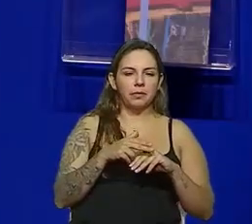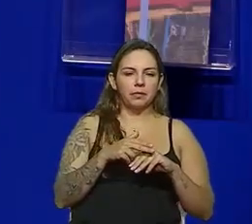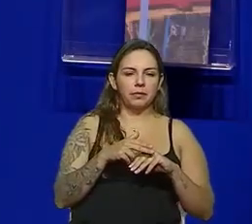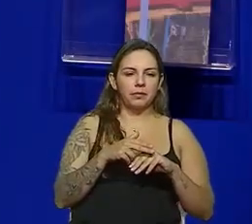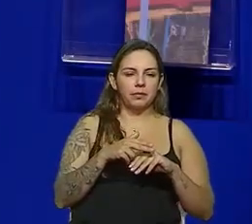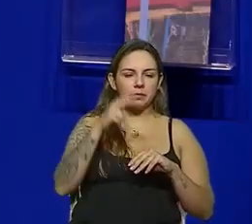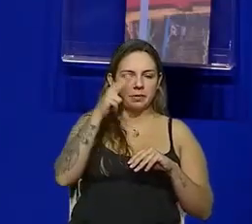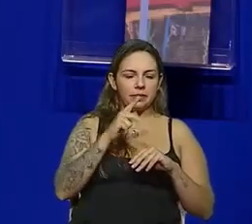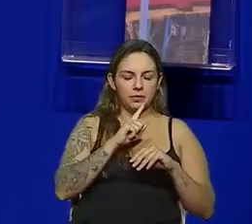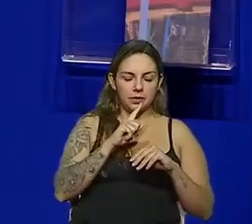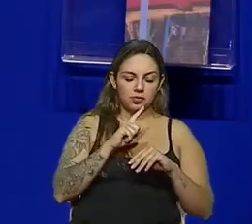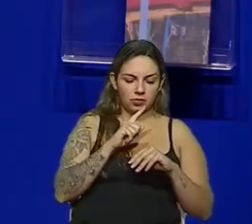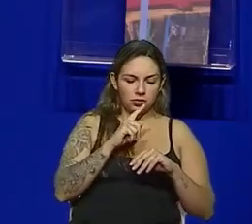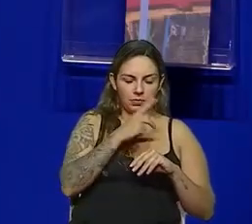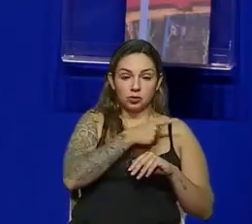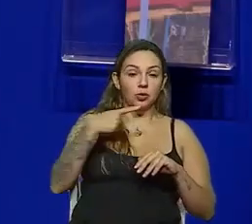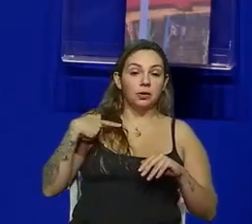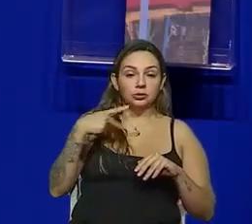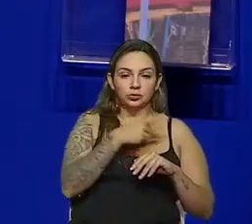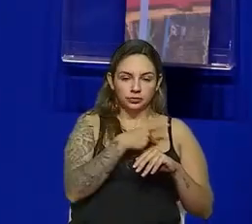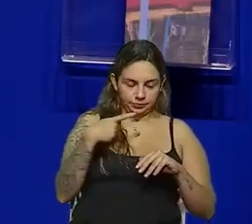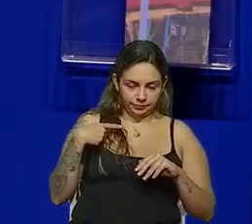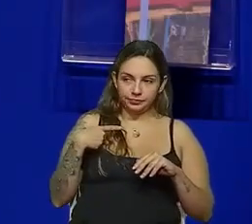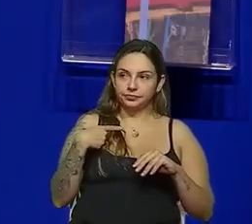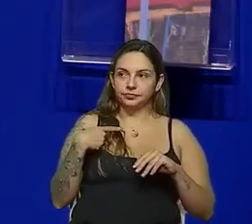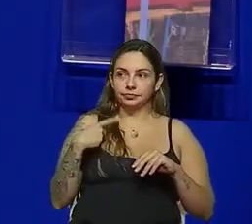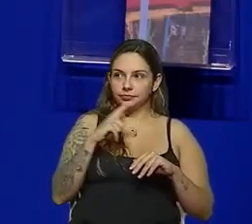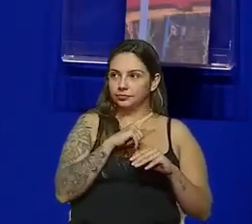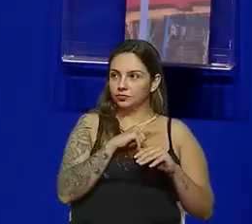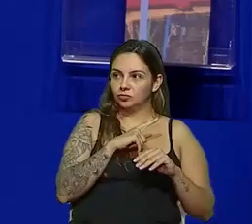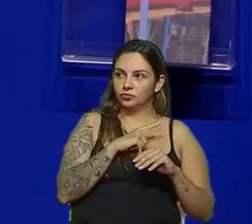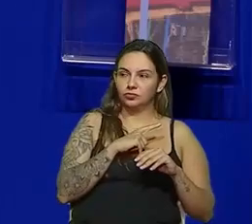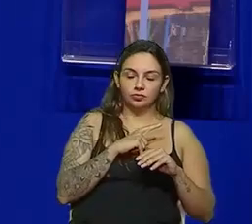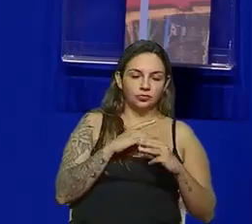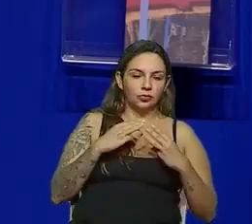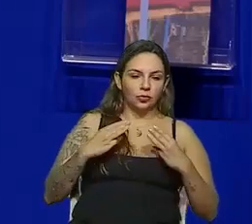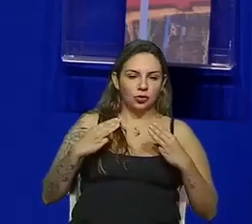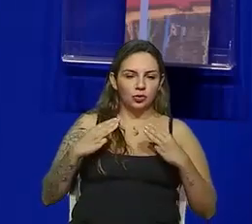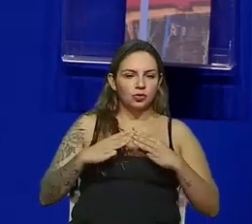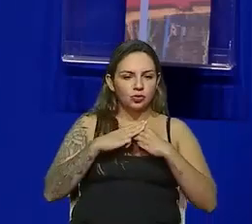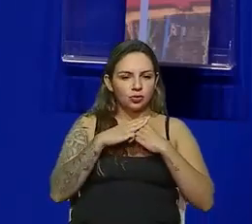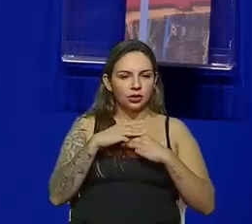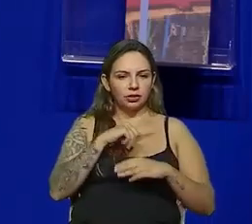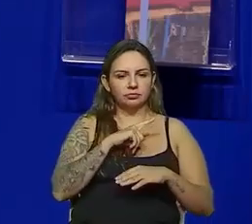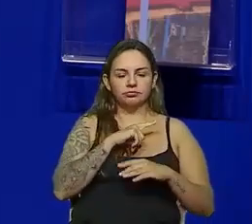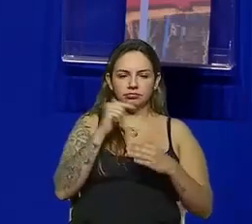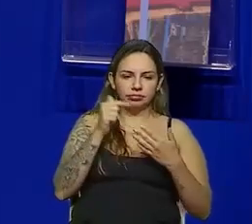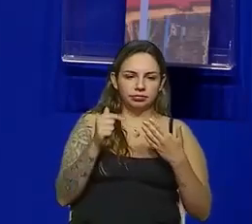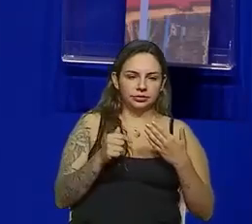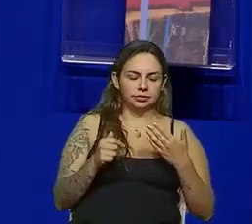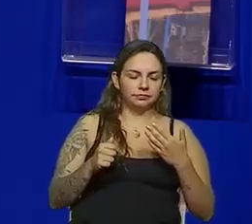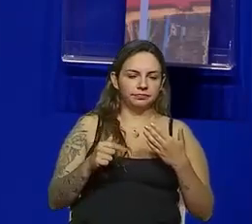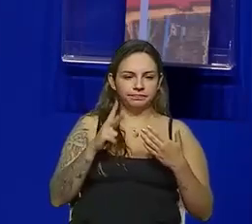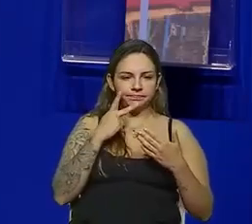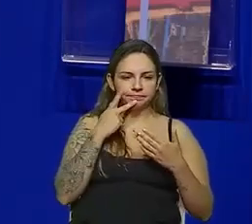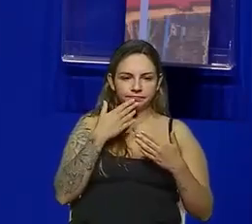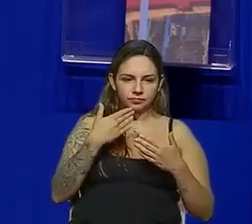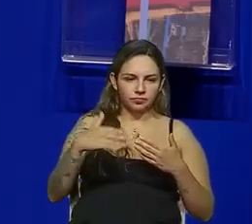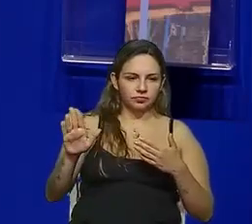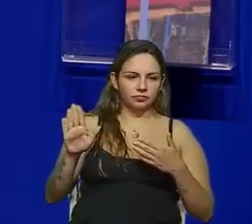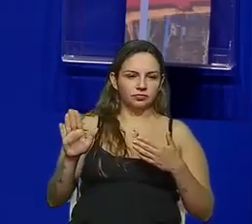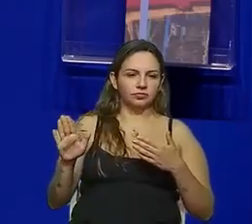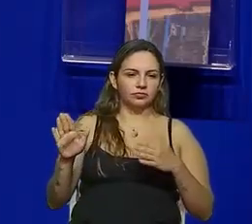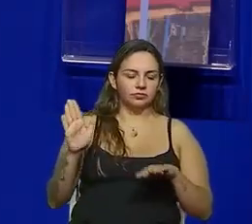porque foi uma cerimônia ecumênica, tinha judeu, tinha protestante e tal. Tinha um rabino. Disseram, saiam